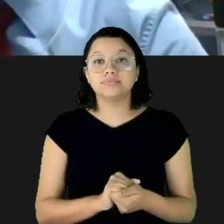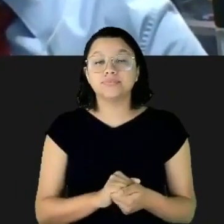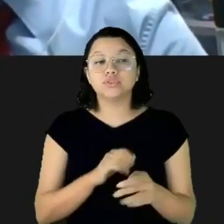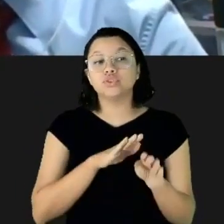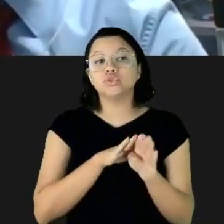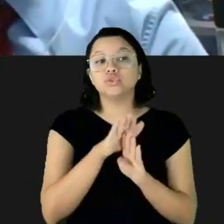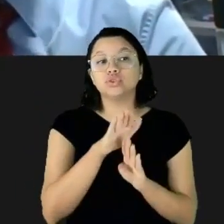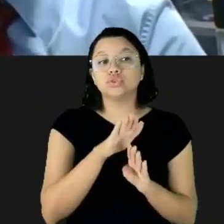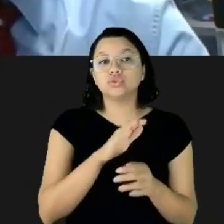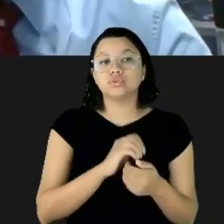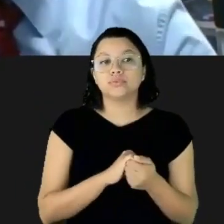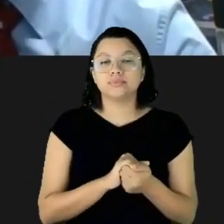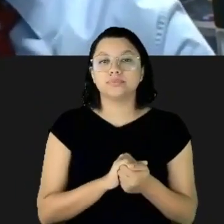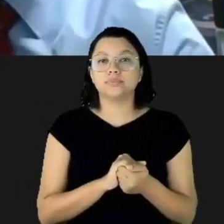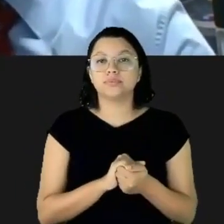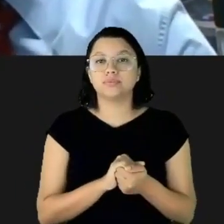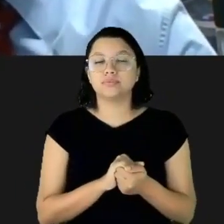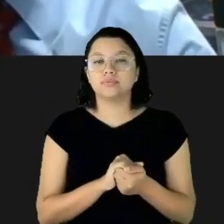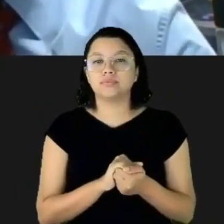você sugere